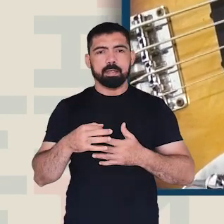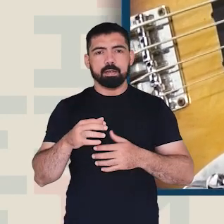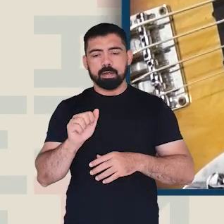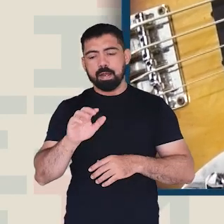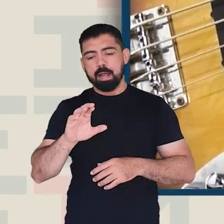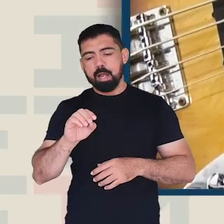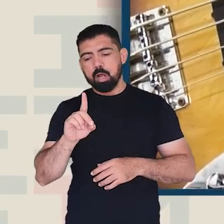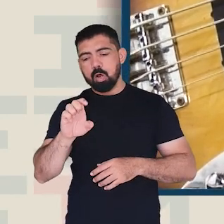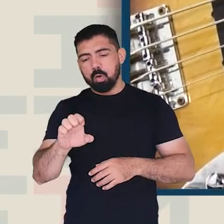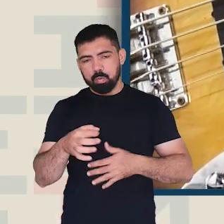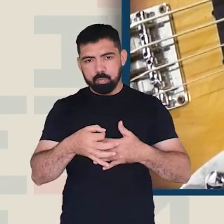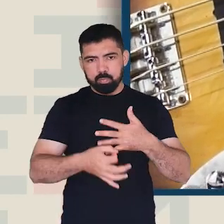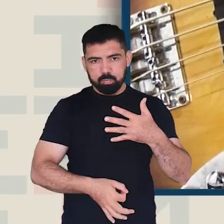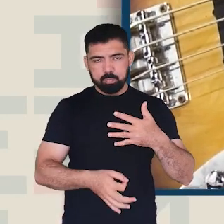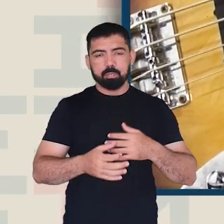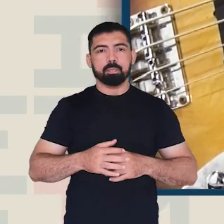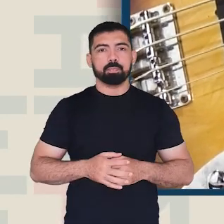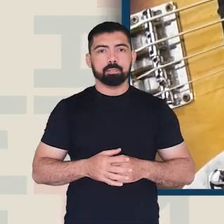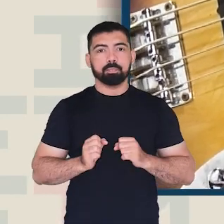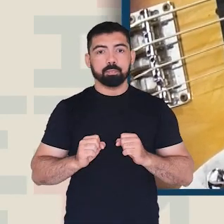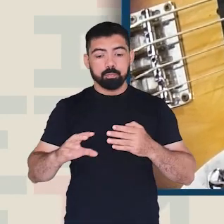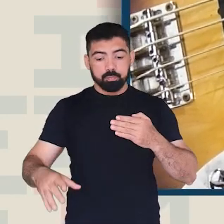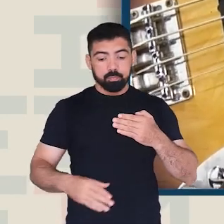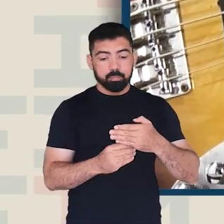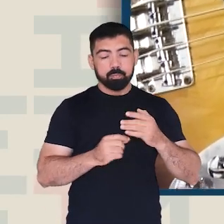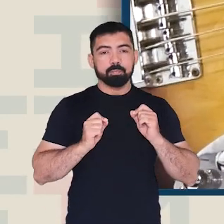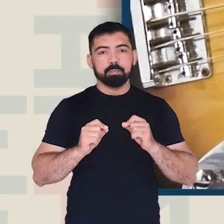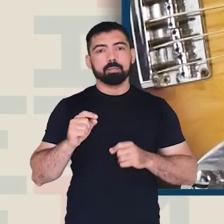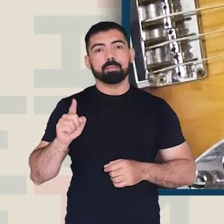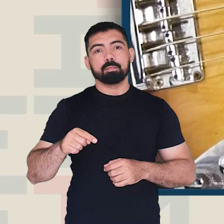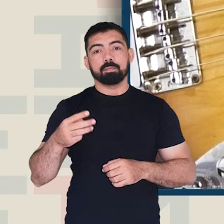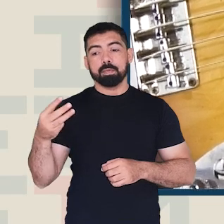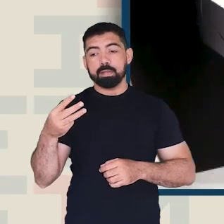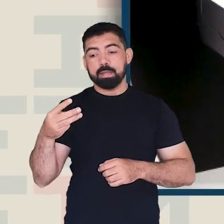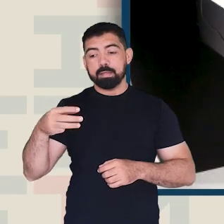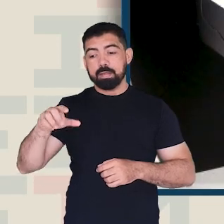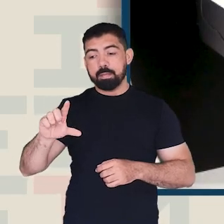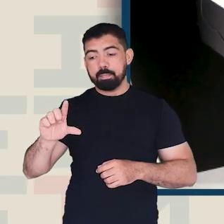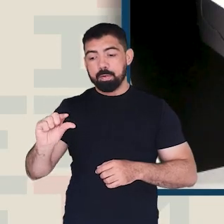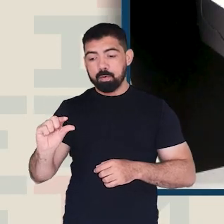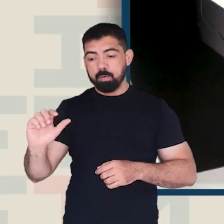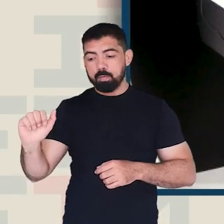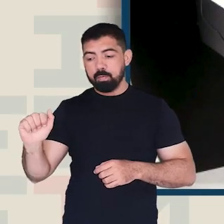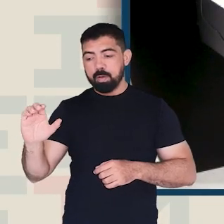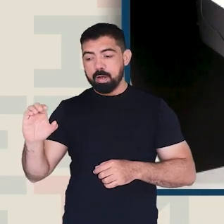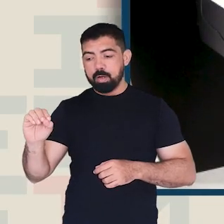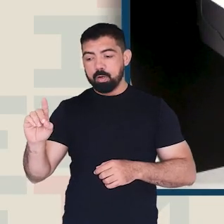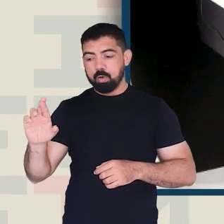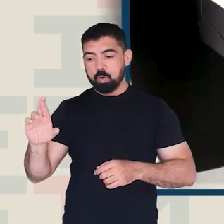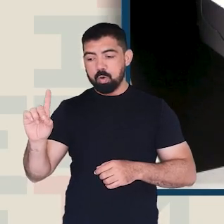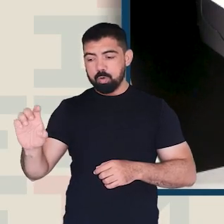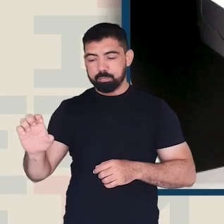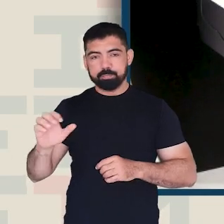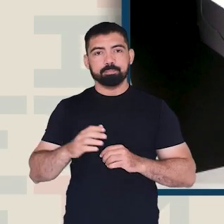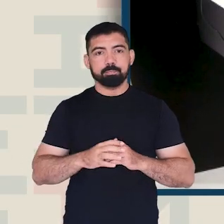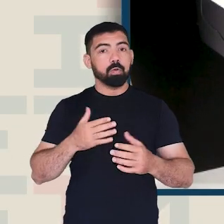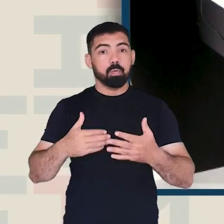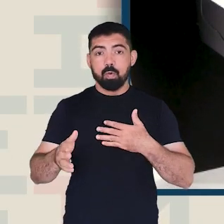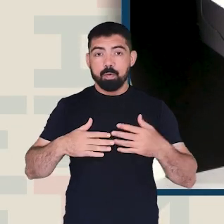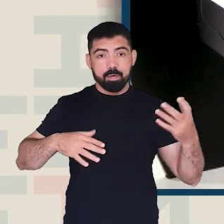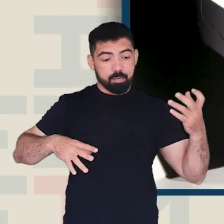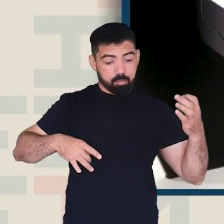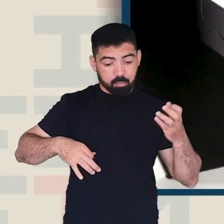posso inserir a terça menor do acorde. Então, só estou fazendo isso para provar aqui. Todo o groove ele precisa ser ajustado ao acorde. O